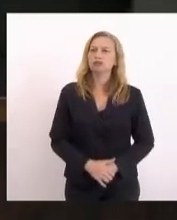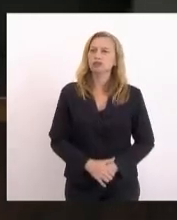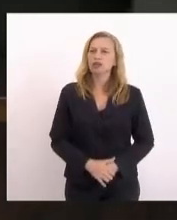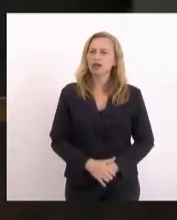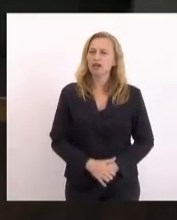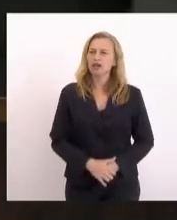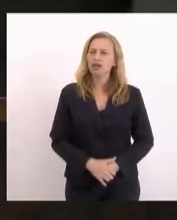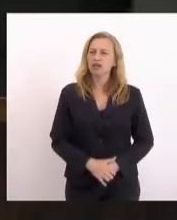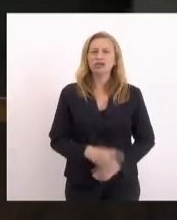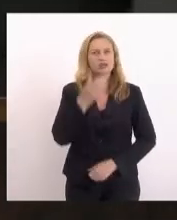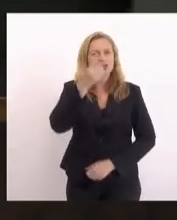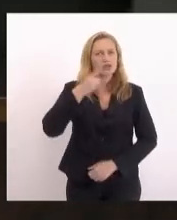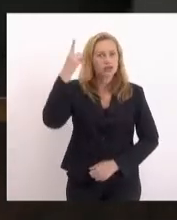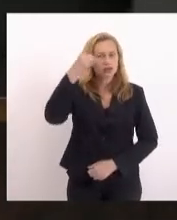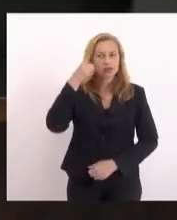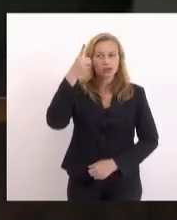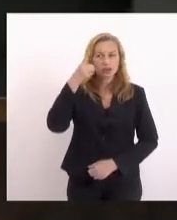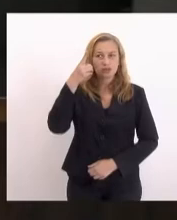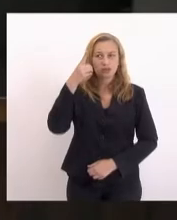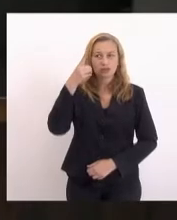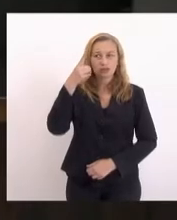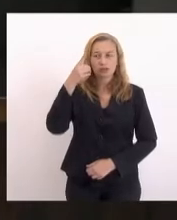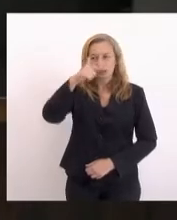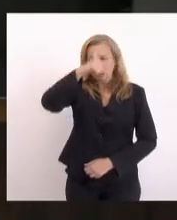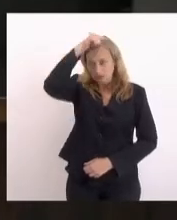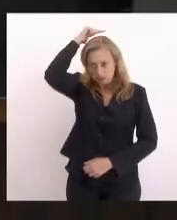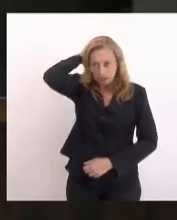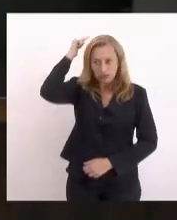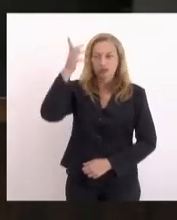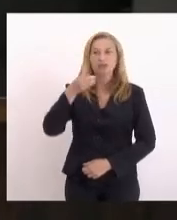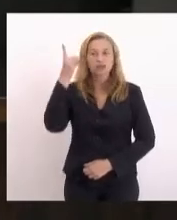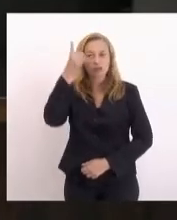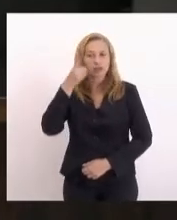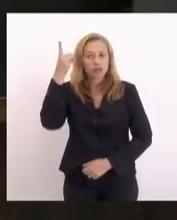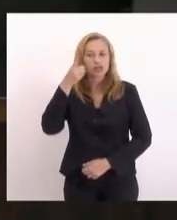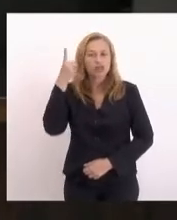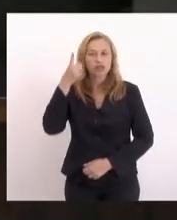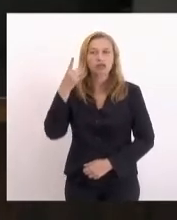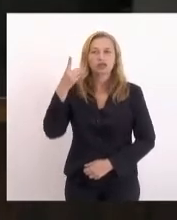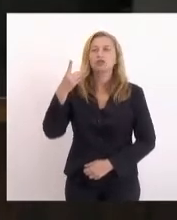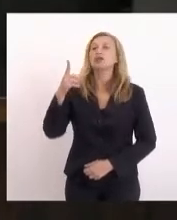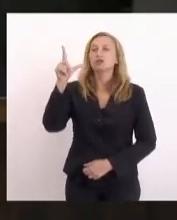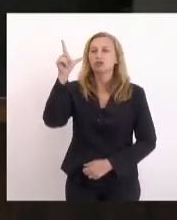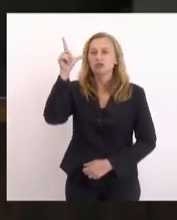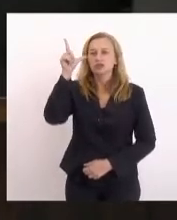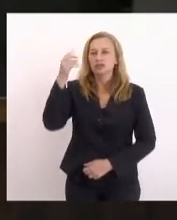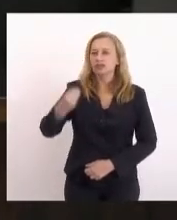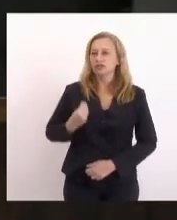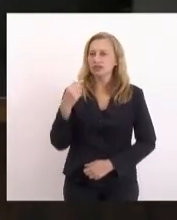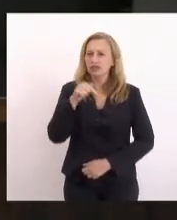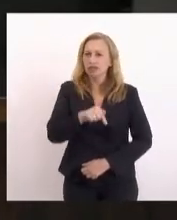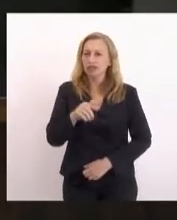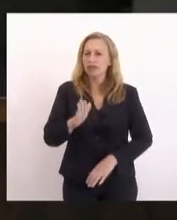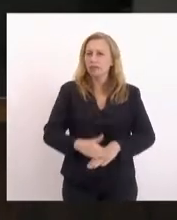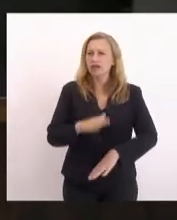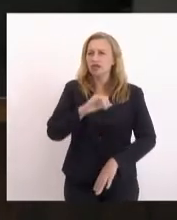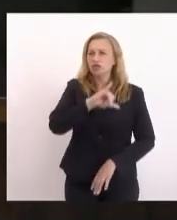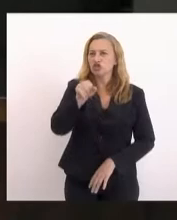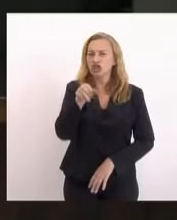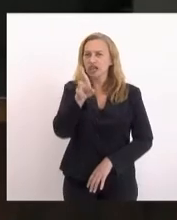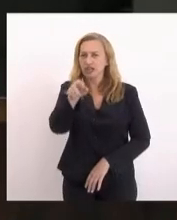o deputado Luiz Paulo e a deputada Lucinha, que estão presentes aqui, mais o Jari.